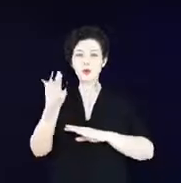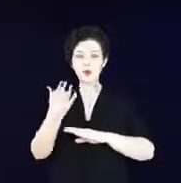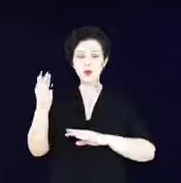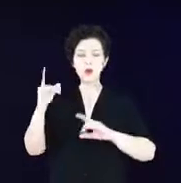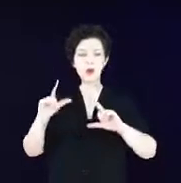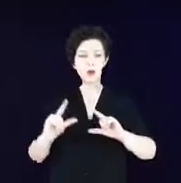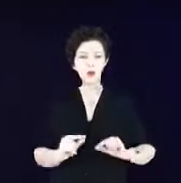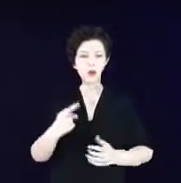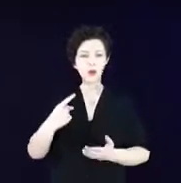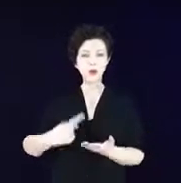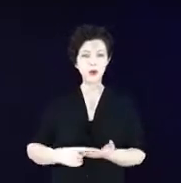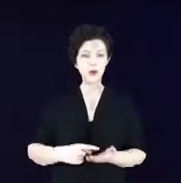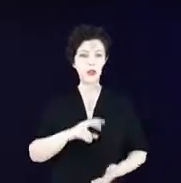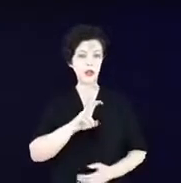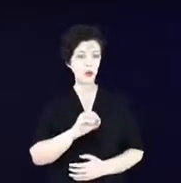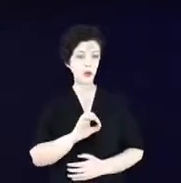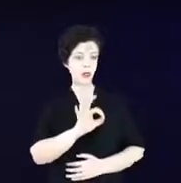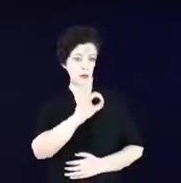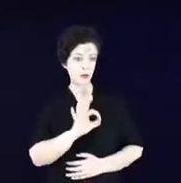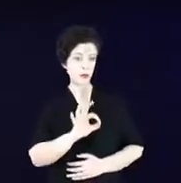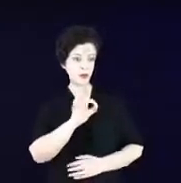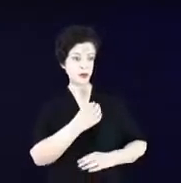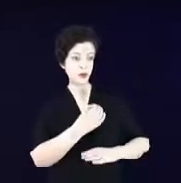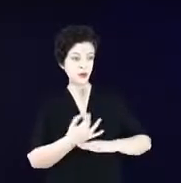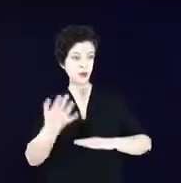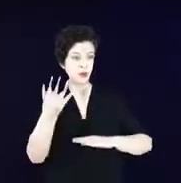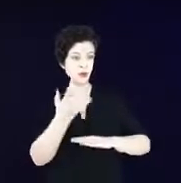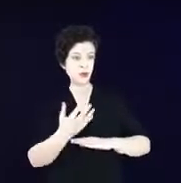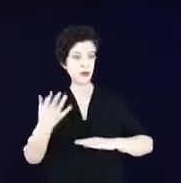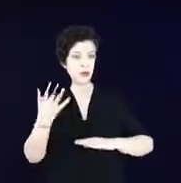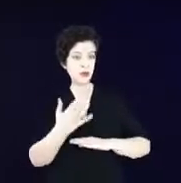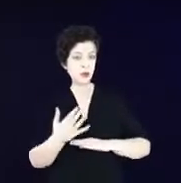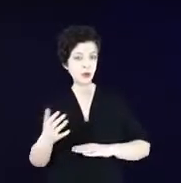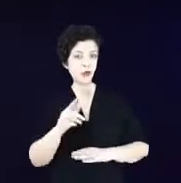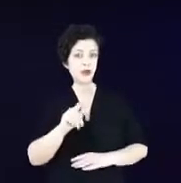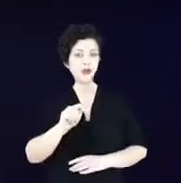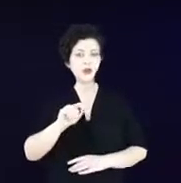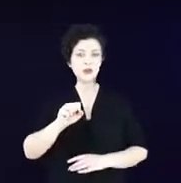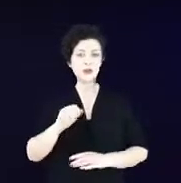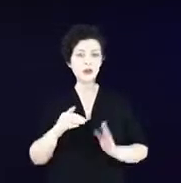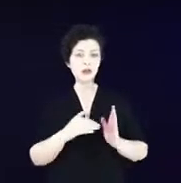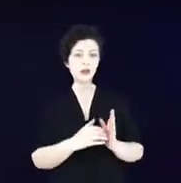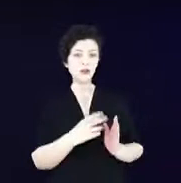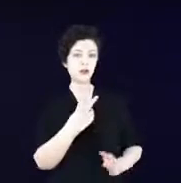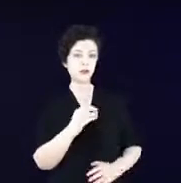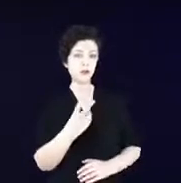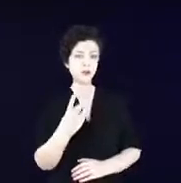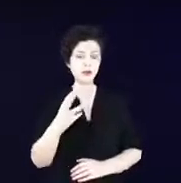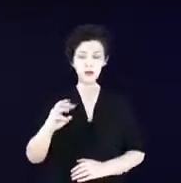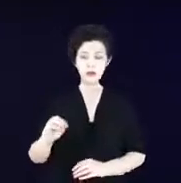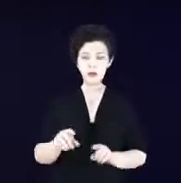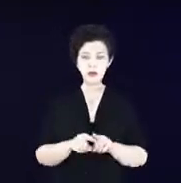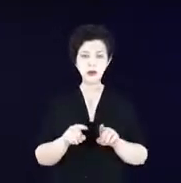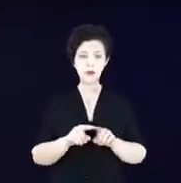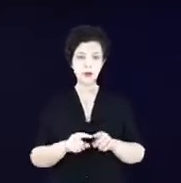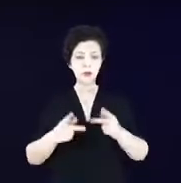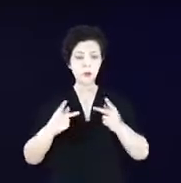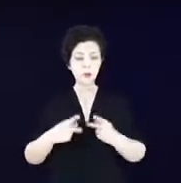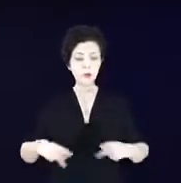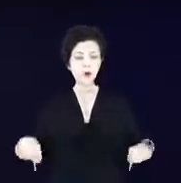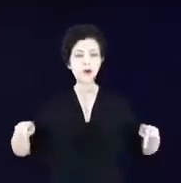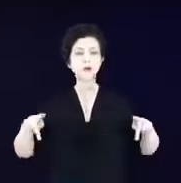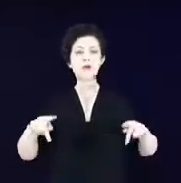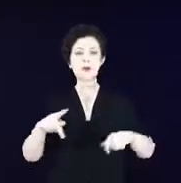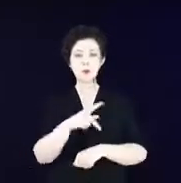reduzir em 50% as emissões dos gases até 2030 e neutralização das emissões até 2050. Então, um